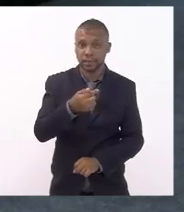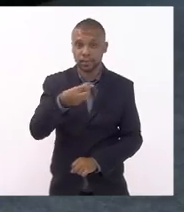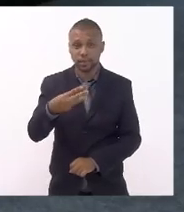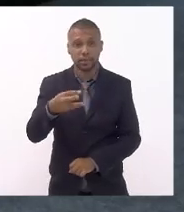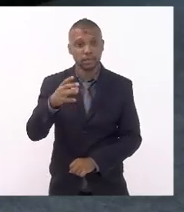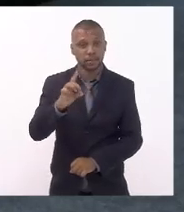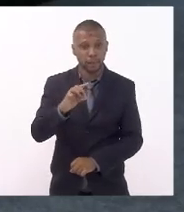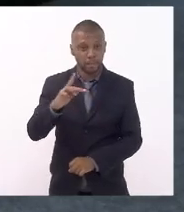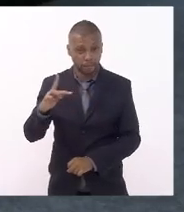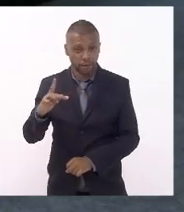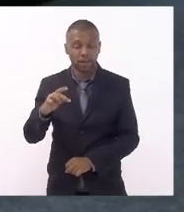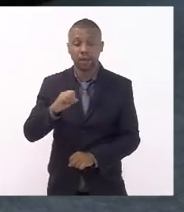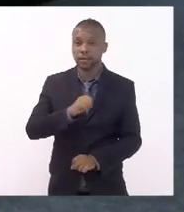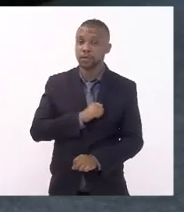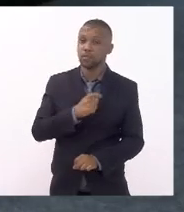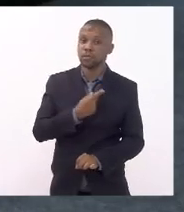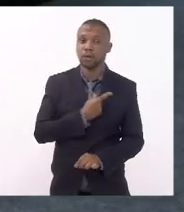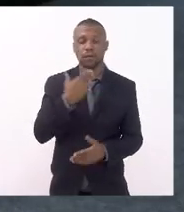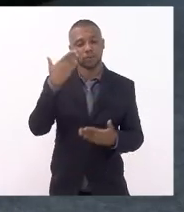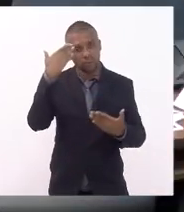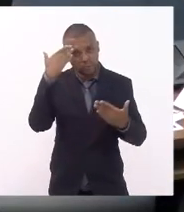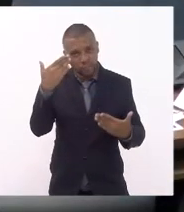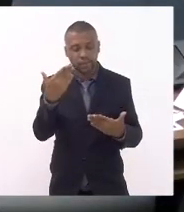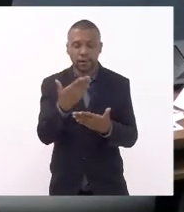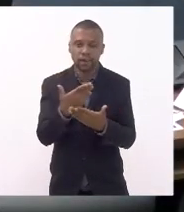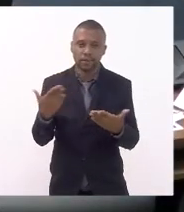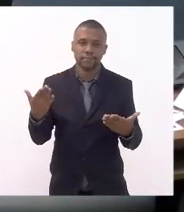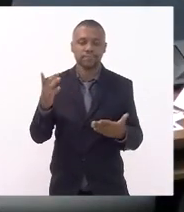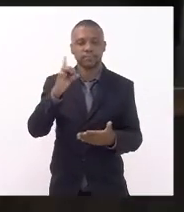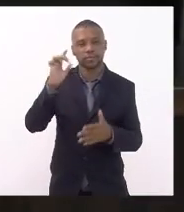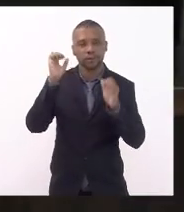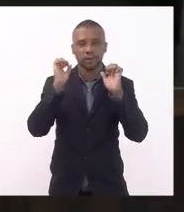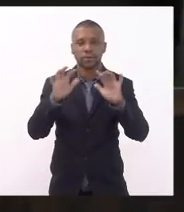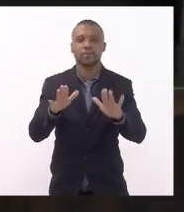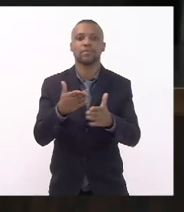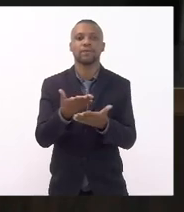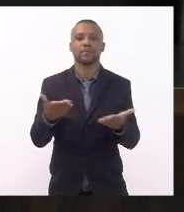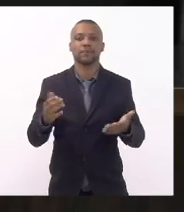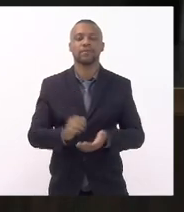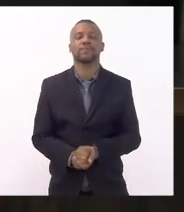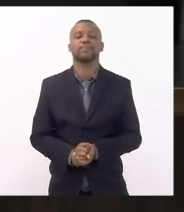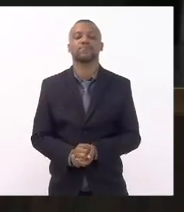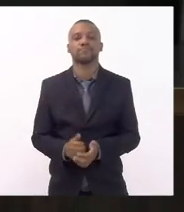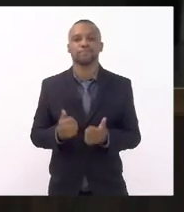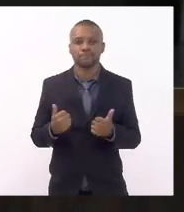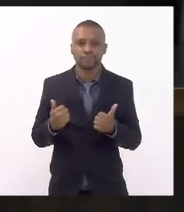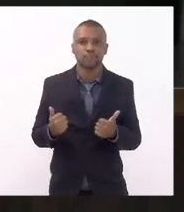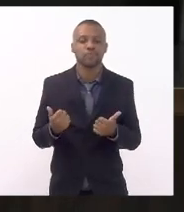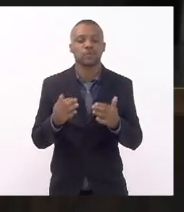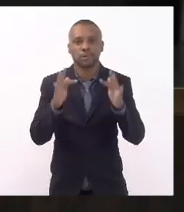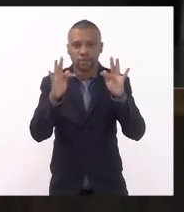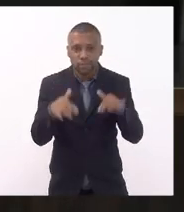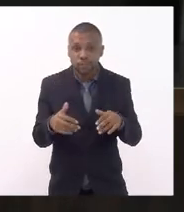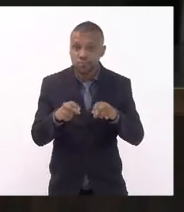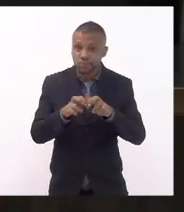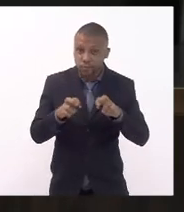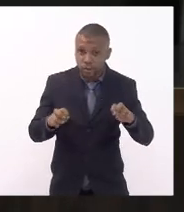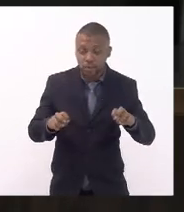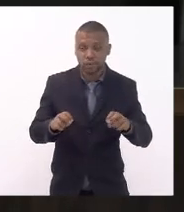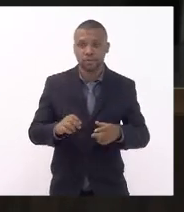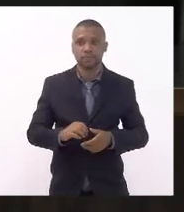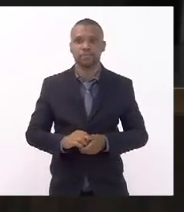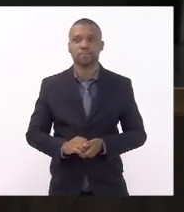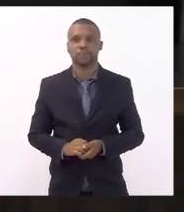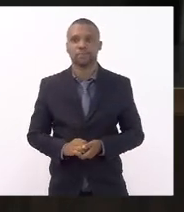de São Gonçalo. Muito obrigado. Deus abençoe a todos. Ok. Nada mais a tratar. Na ordem do dia mesmo está